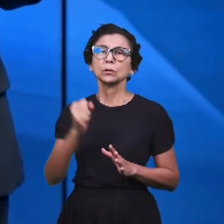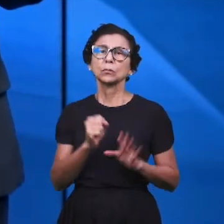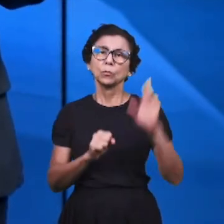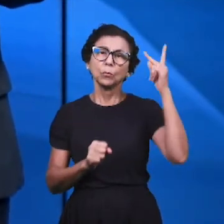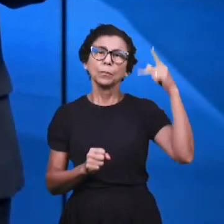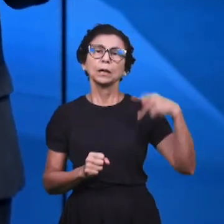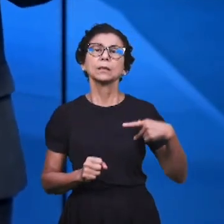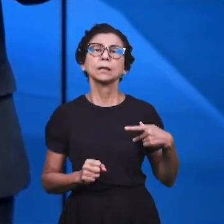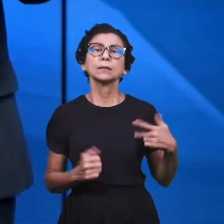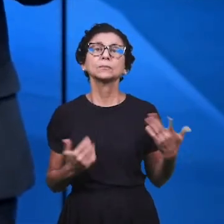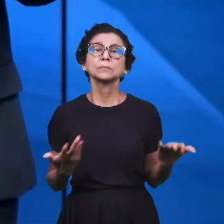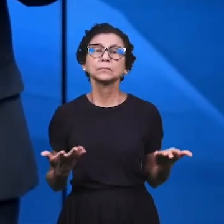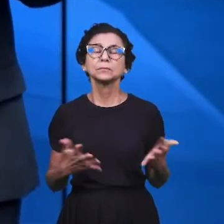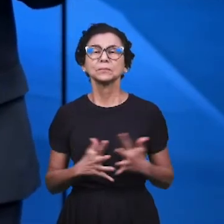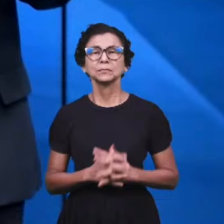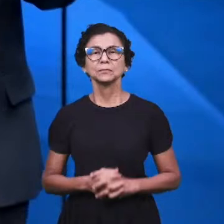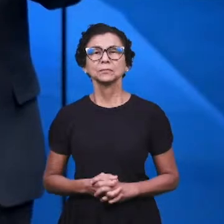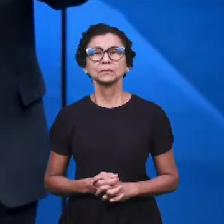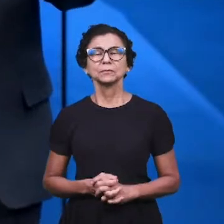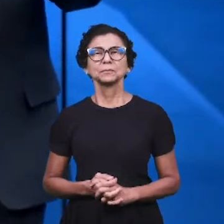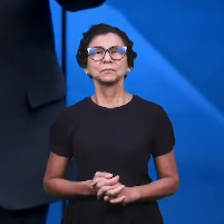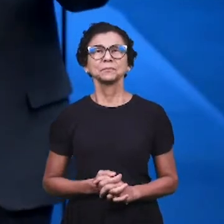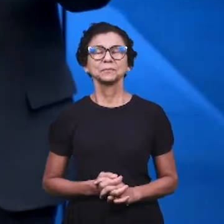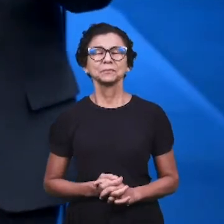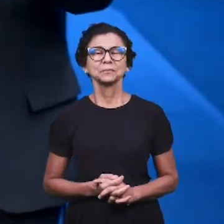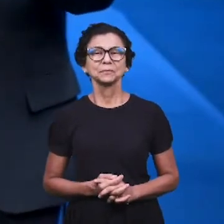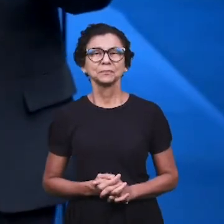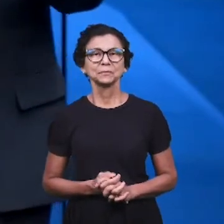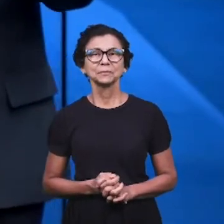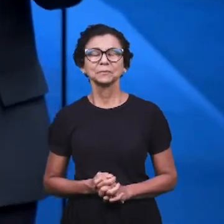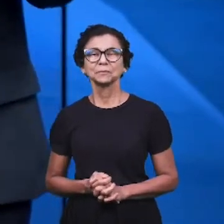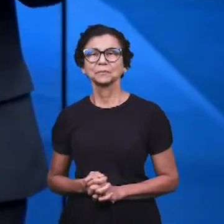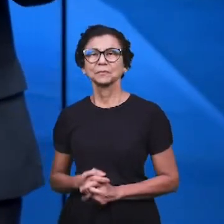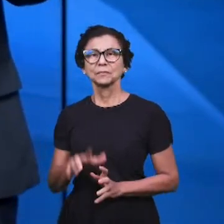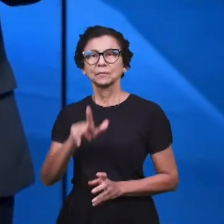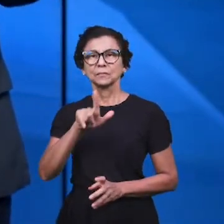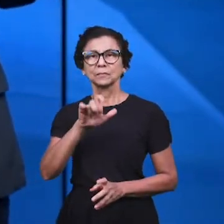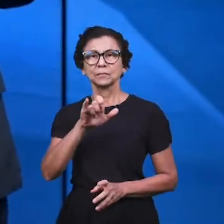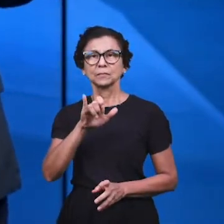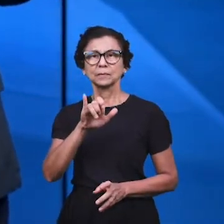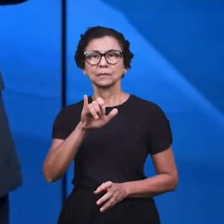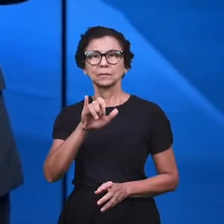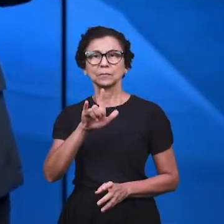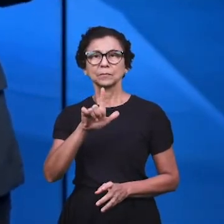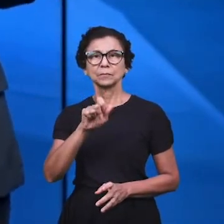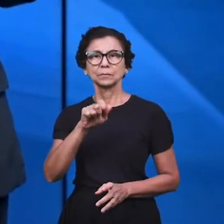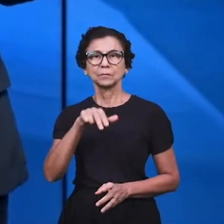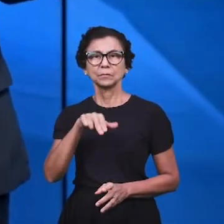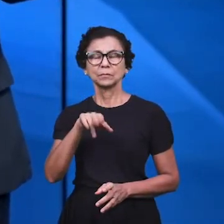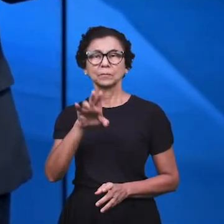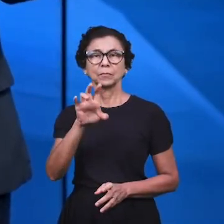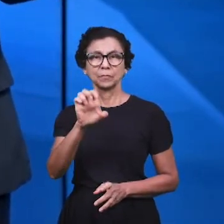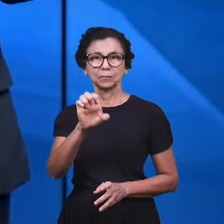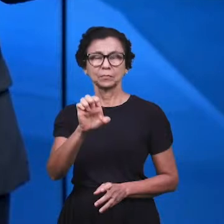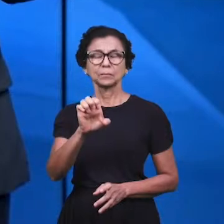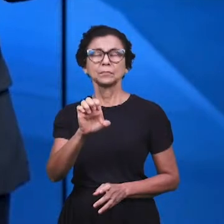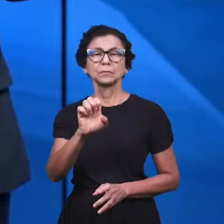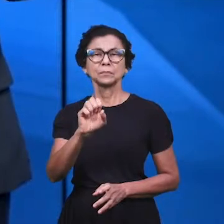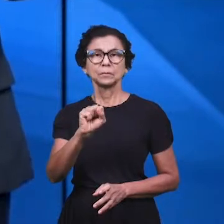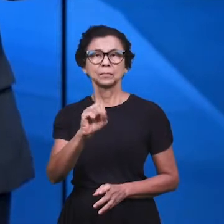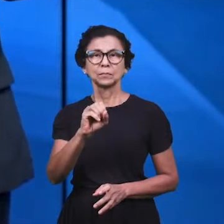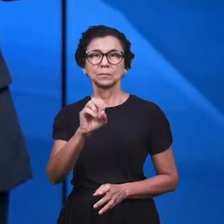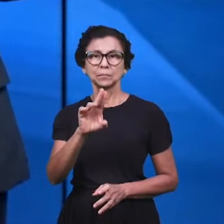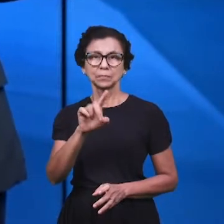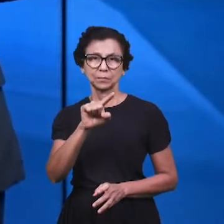relativa. E quem vai nos falar sobre isso é a irmã Leilane Souza. Ela é uma irmã do grupo